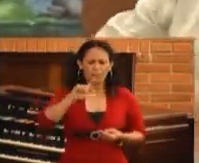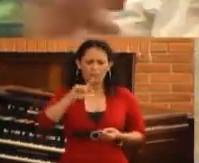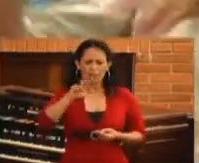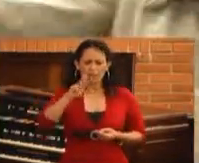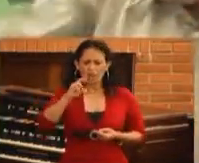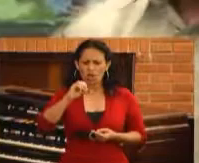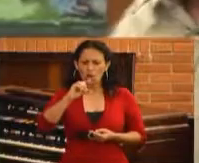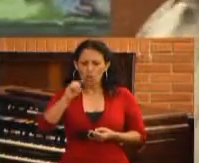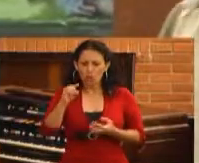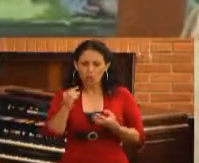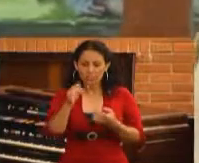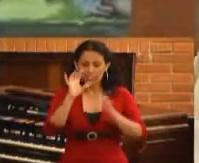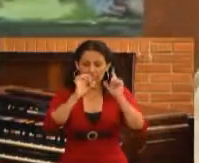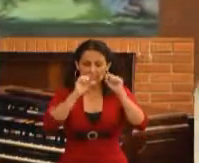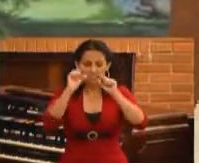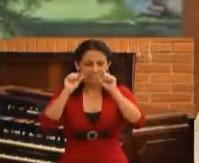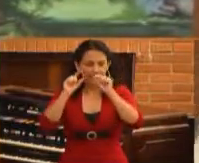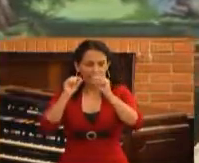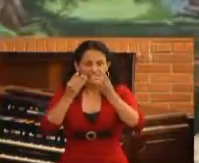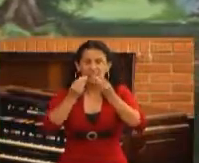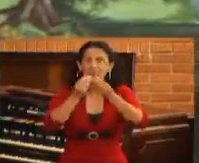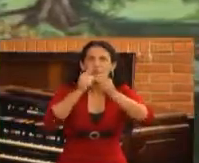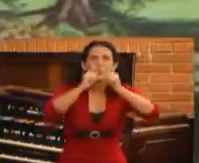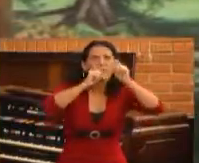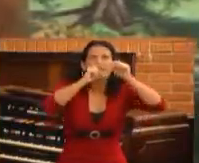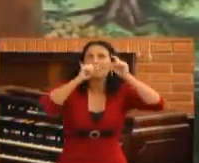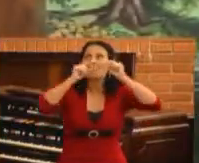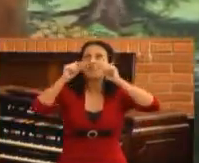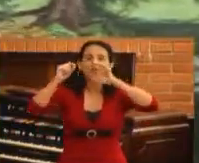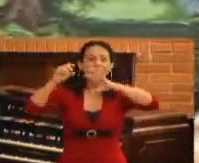E ainda eu fico aí,